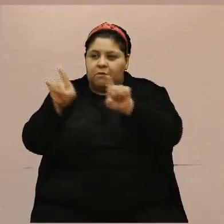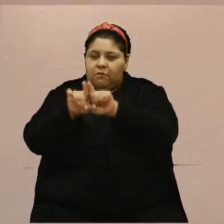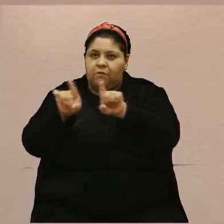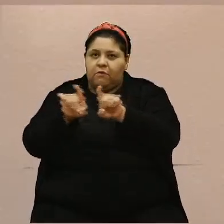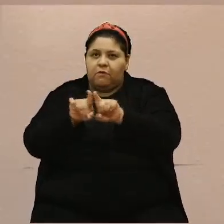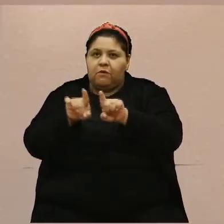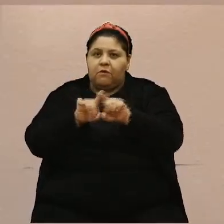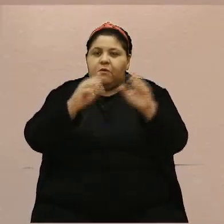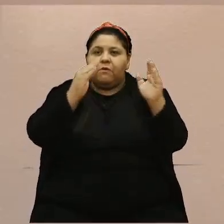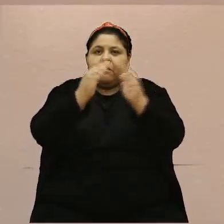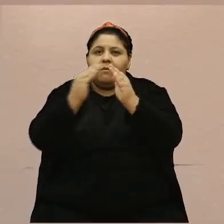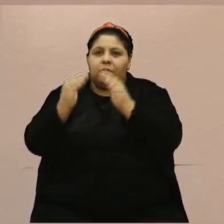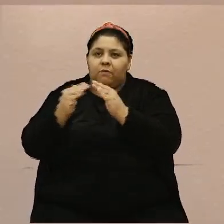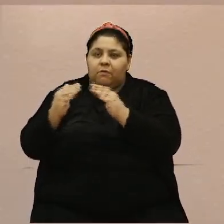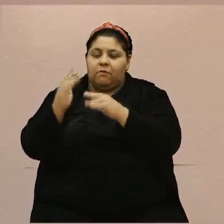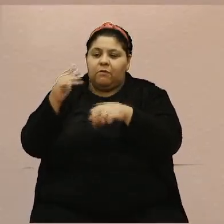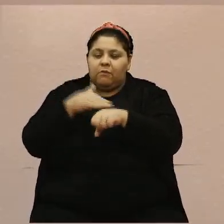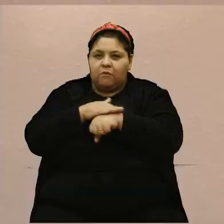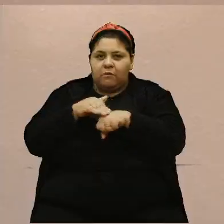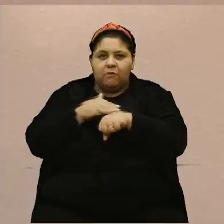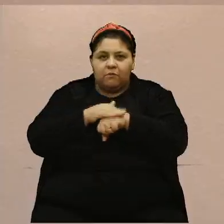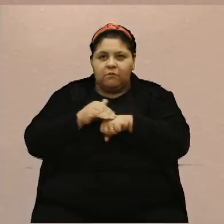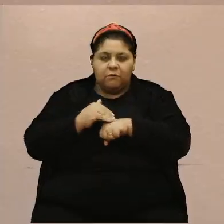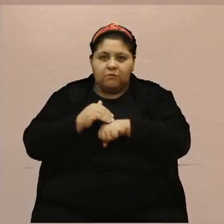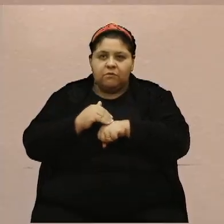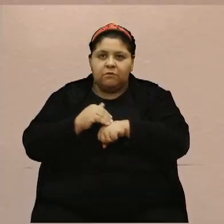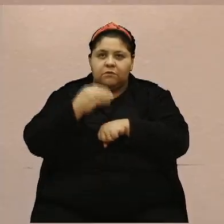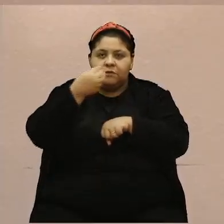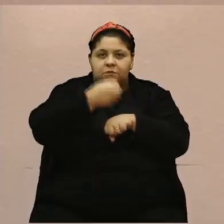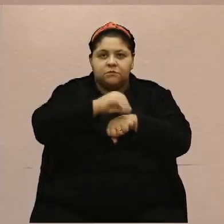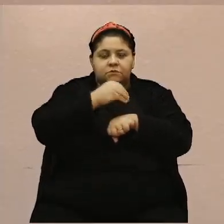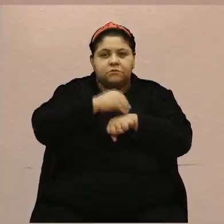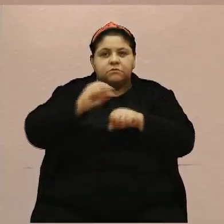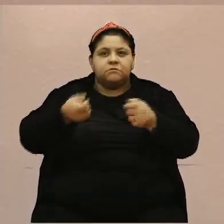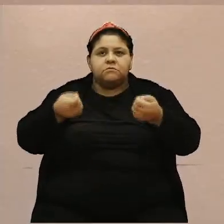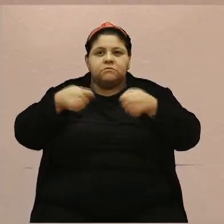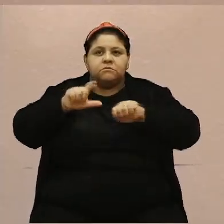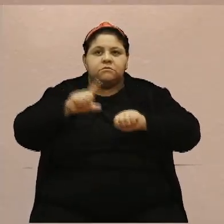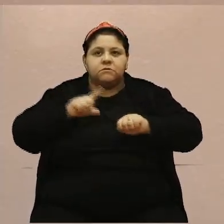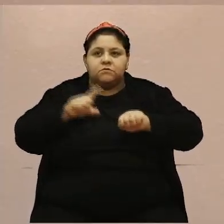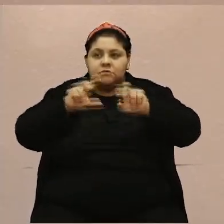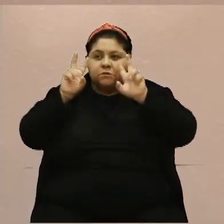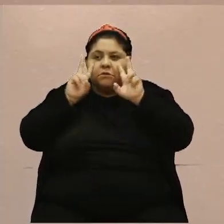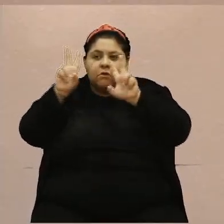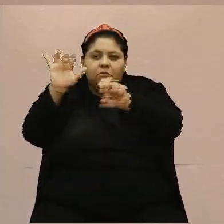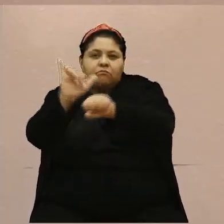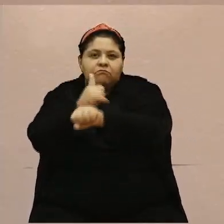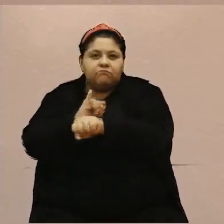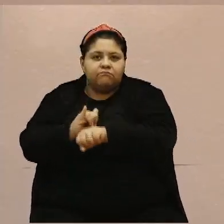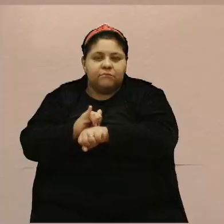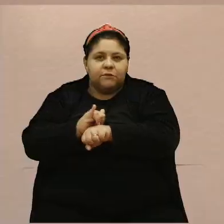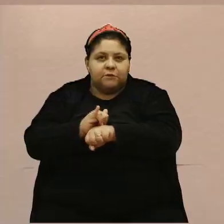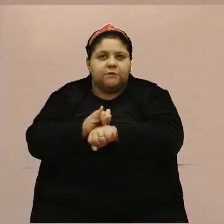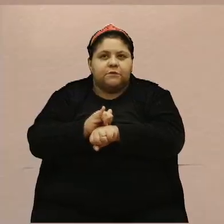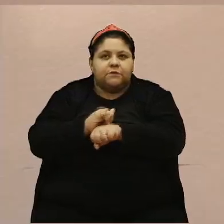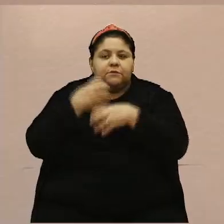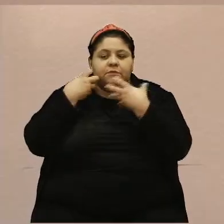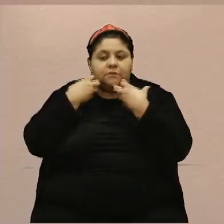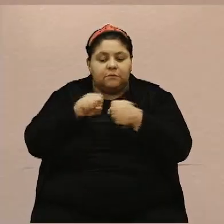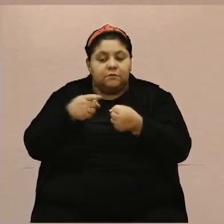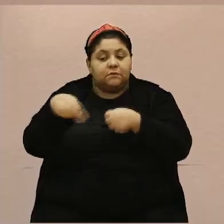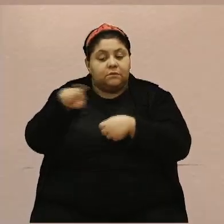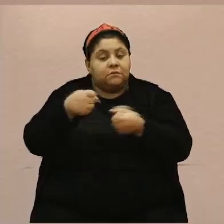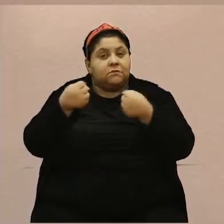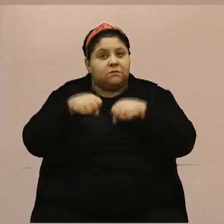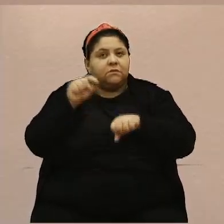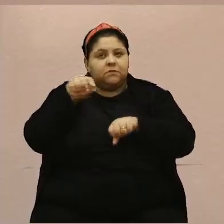dos moradores e conversei com ele que as indicações precisam ter um olhar estratégico da secretaria. A gente precisa. E